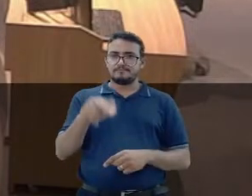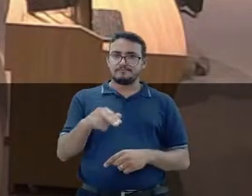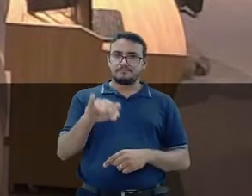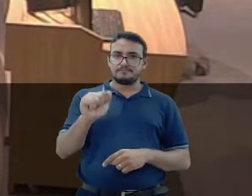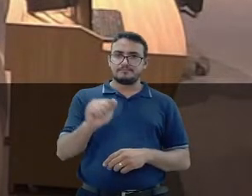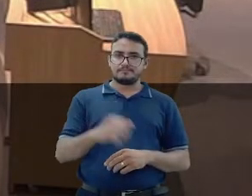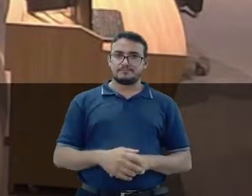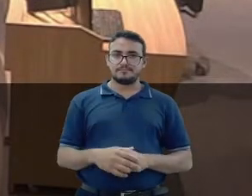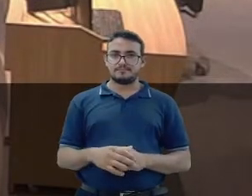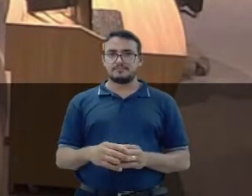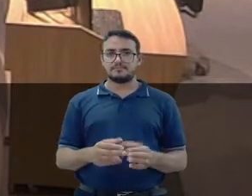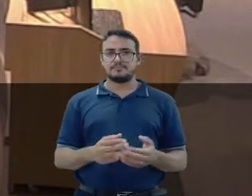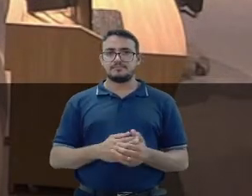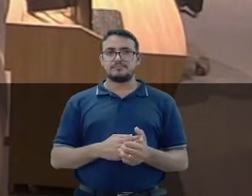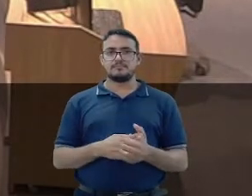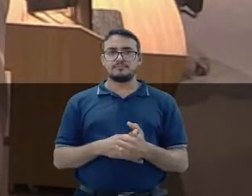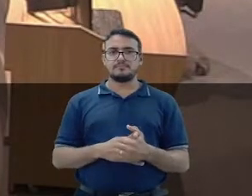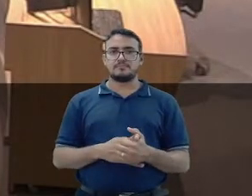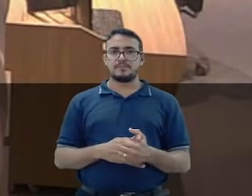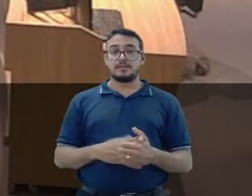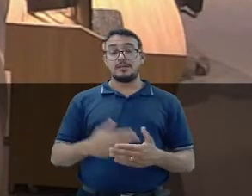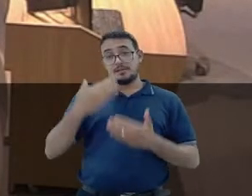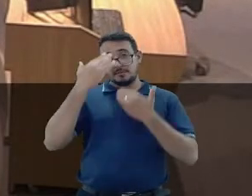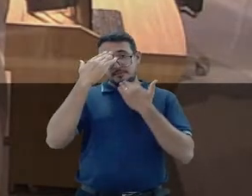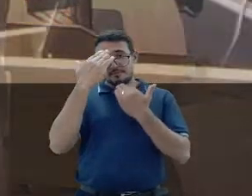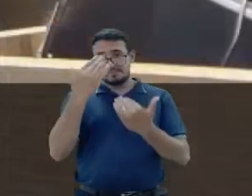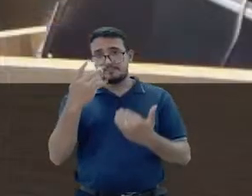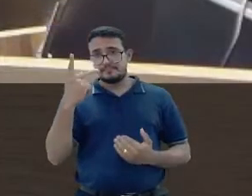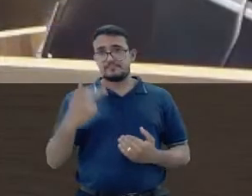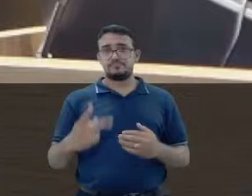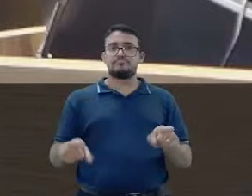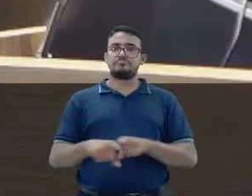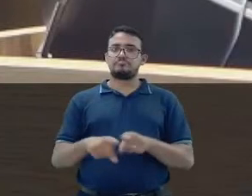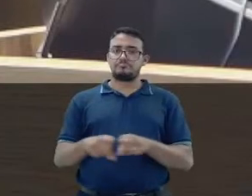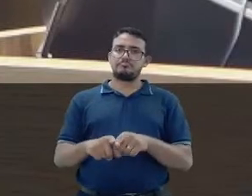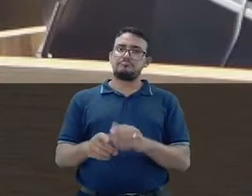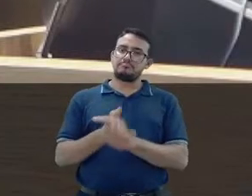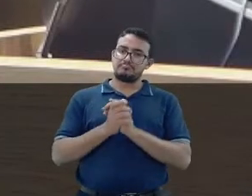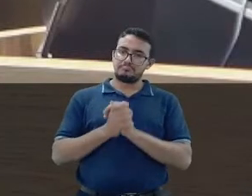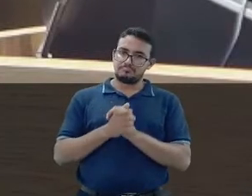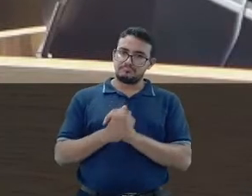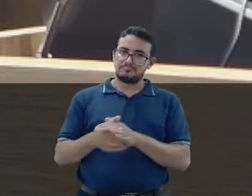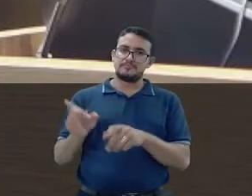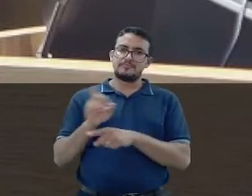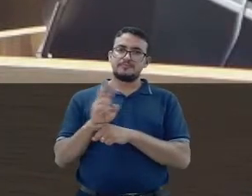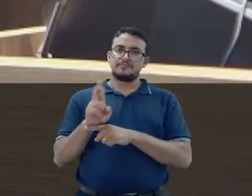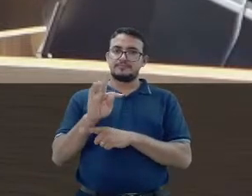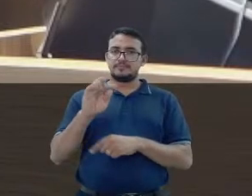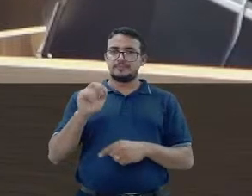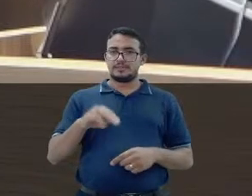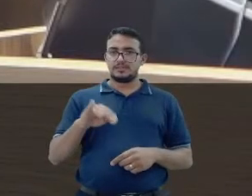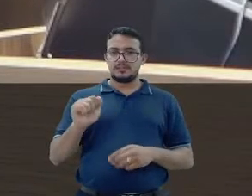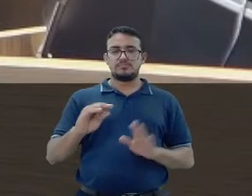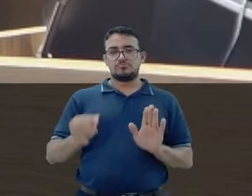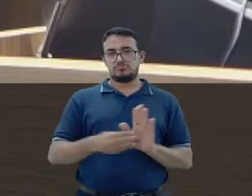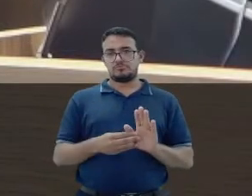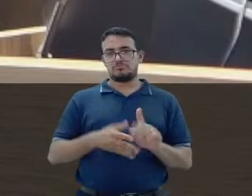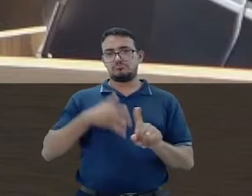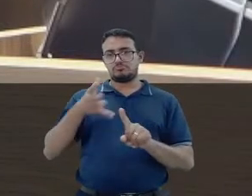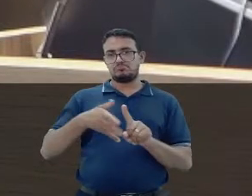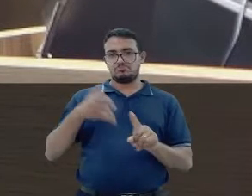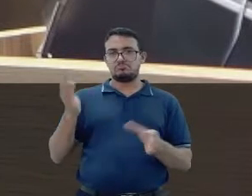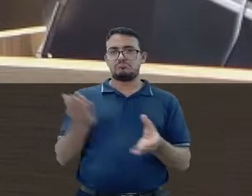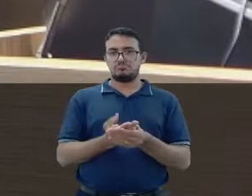Com a palavra o desembargador André. Obrigado, presidente. Também renovo meus cumprimentos aqui à doutora Tânia Moraes, que se inscreveu para a sustentação